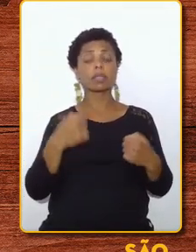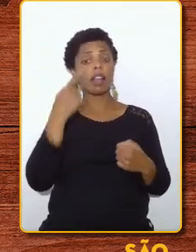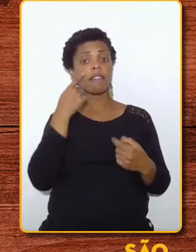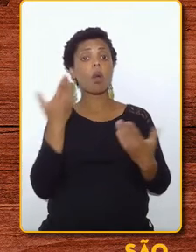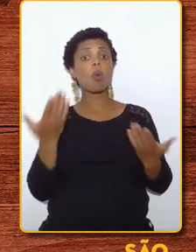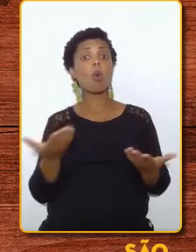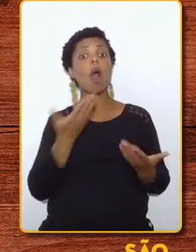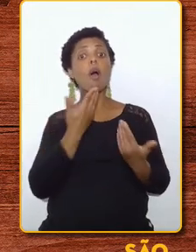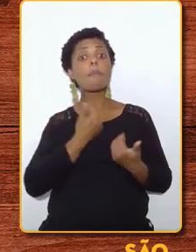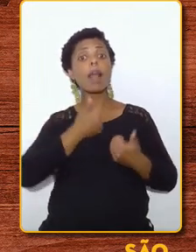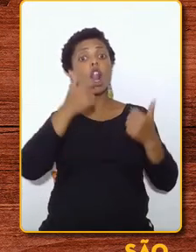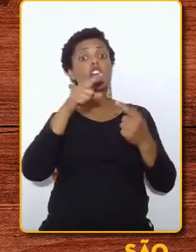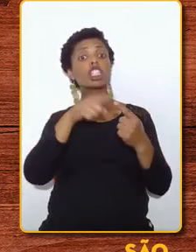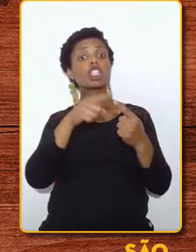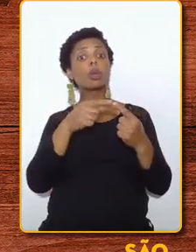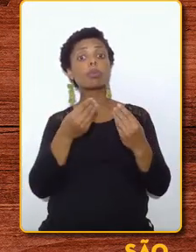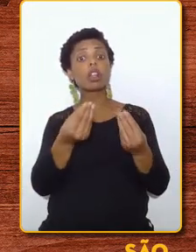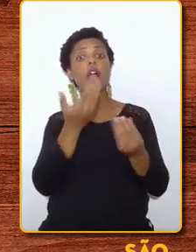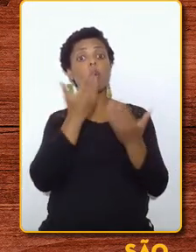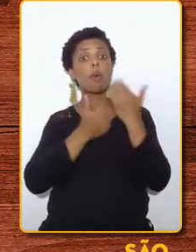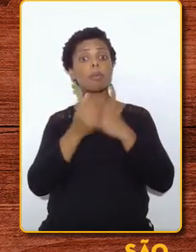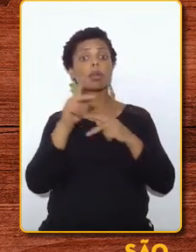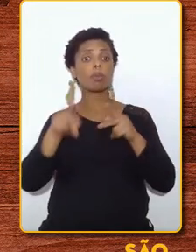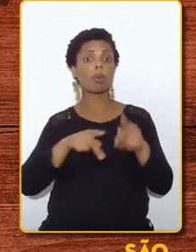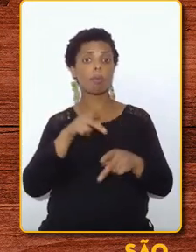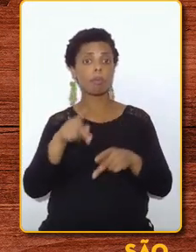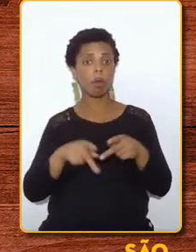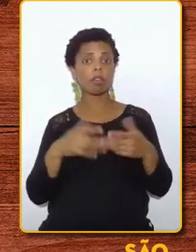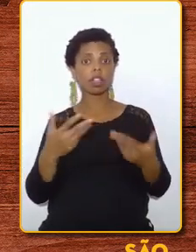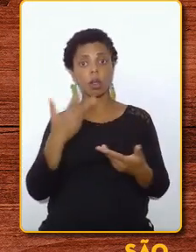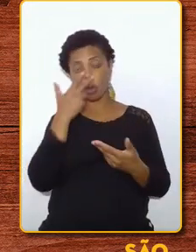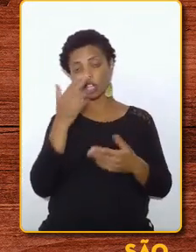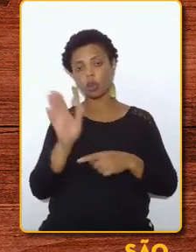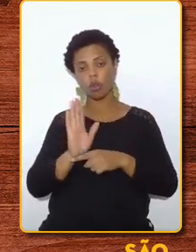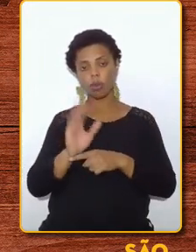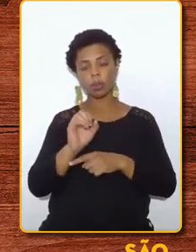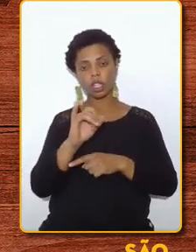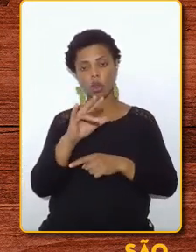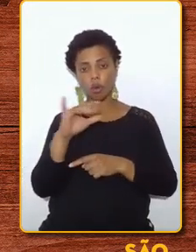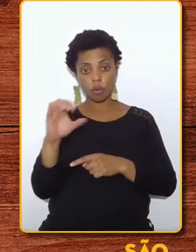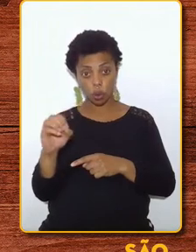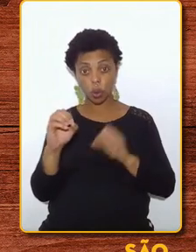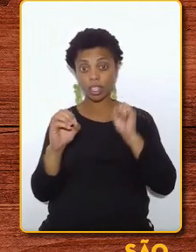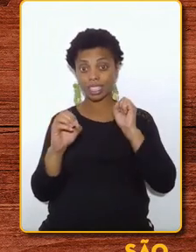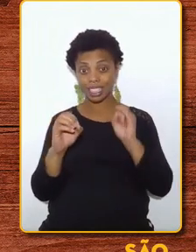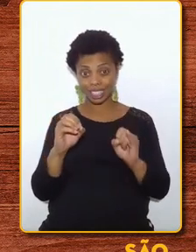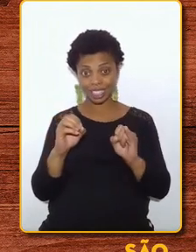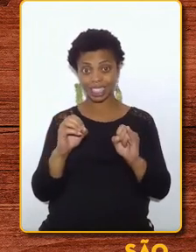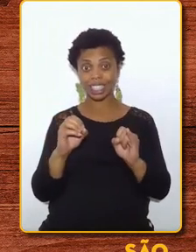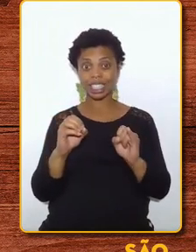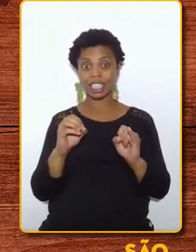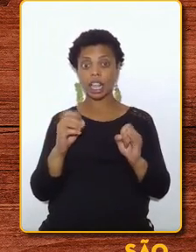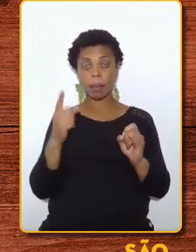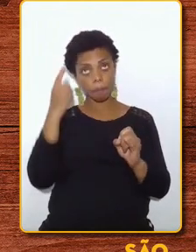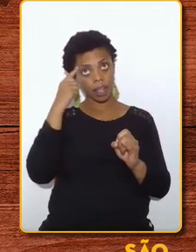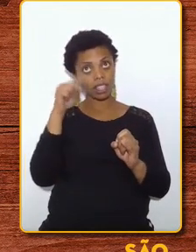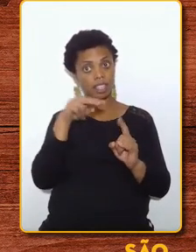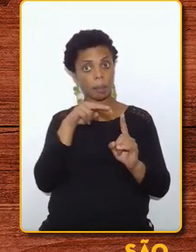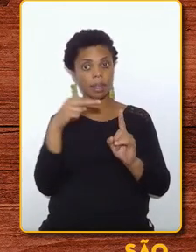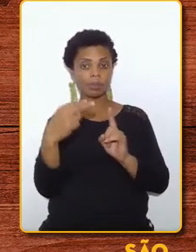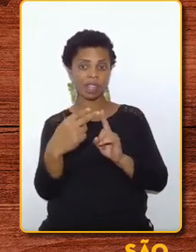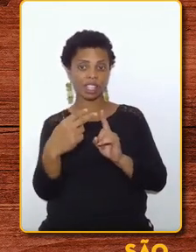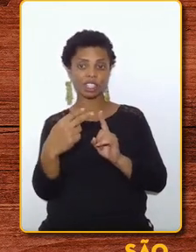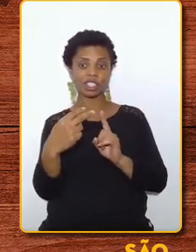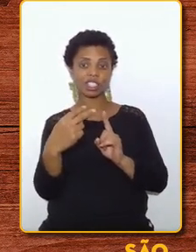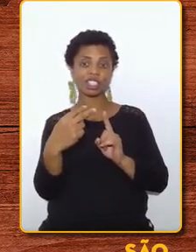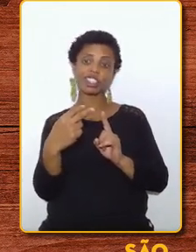né? Então, eu acho que o filme do Silvio, se ele for colocado nessa perspectiva... ele nos